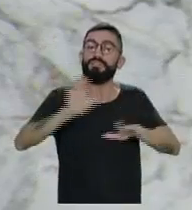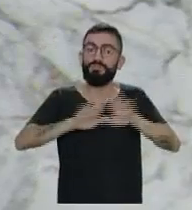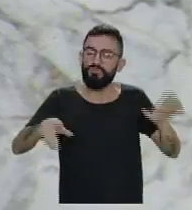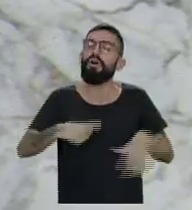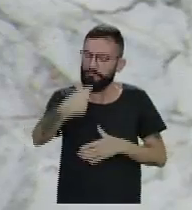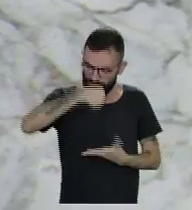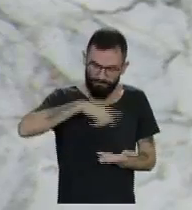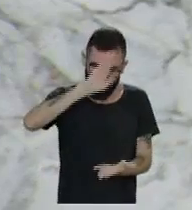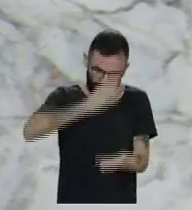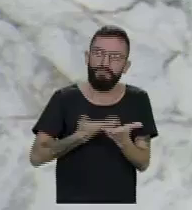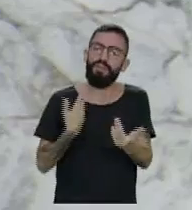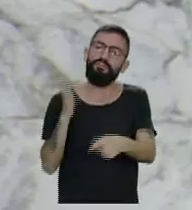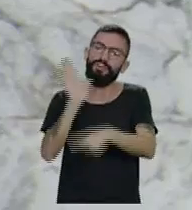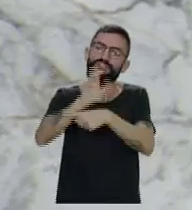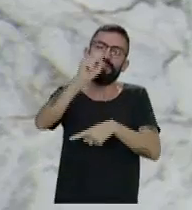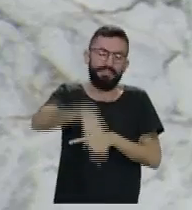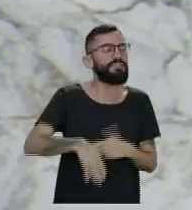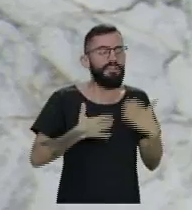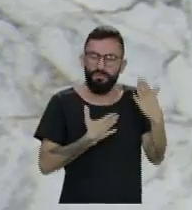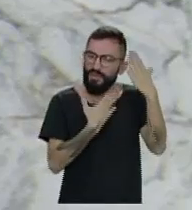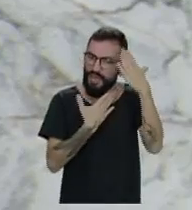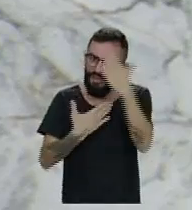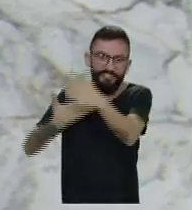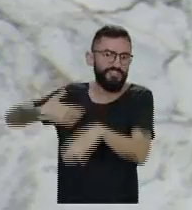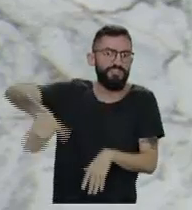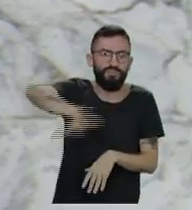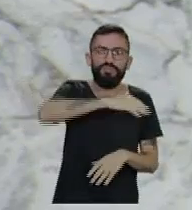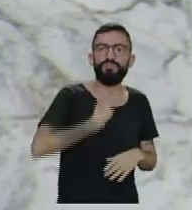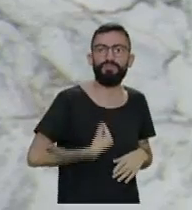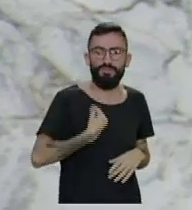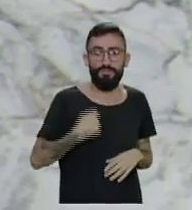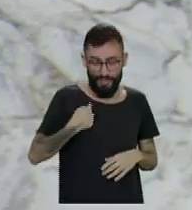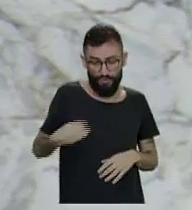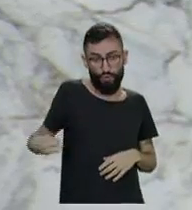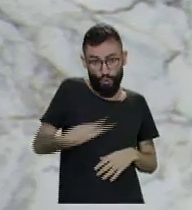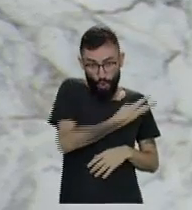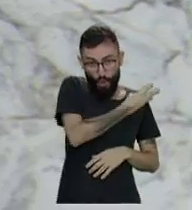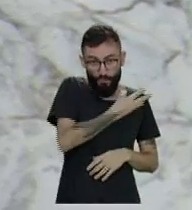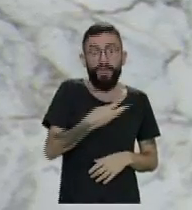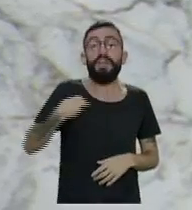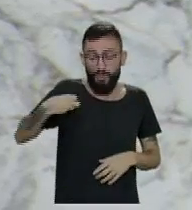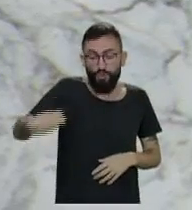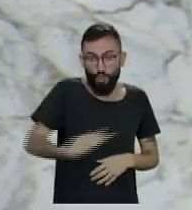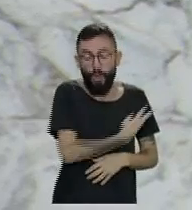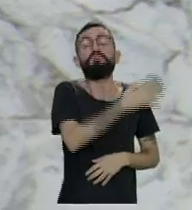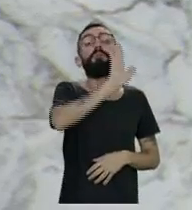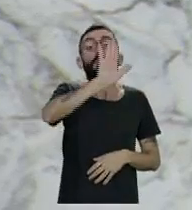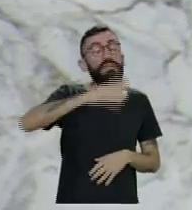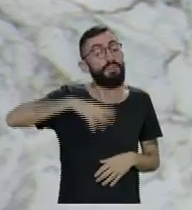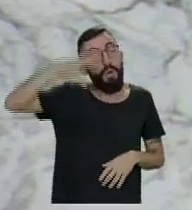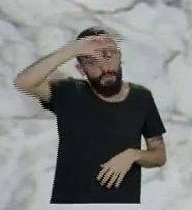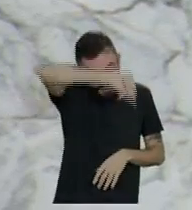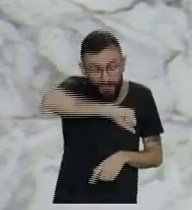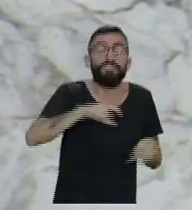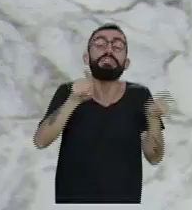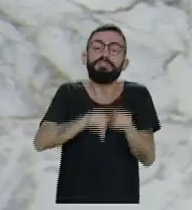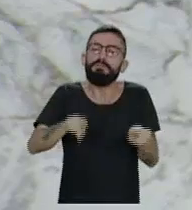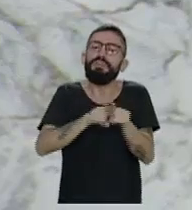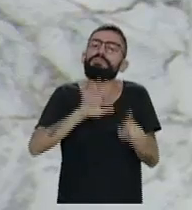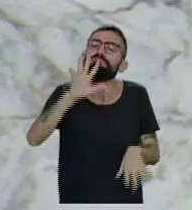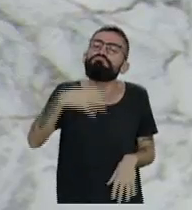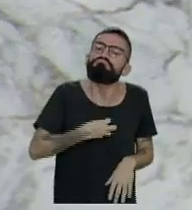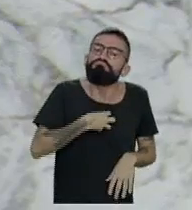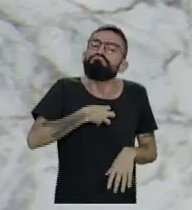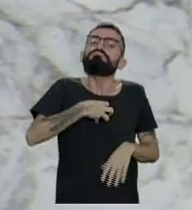podem contar comigo toda a minha gratidão por vocês existirem eu sou novata aqui mas eu já aprendi e já senti